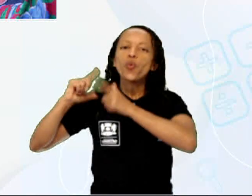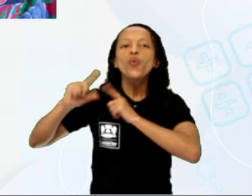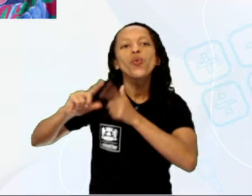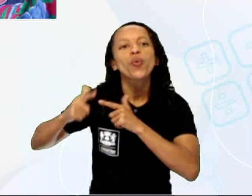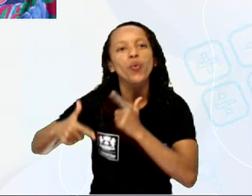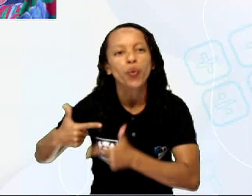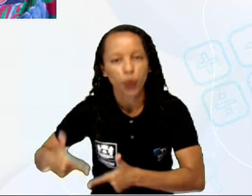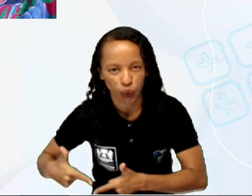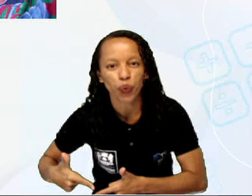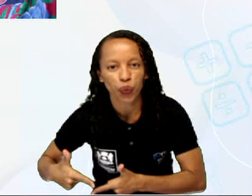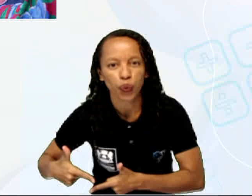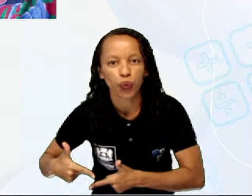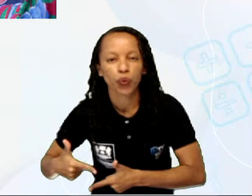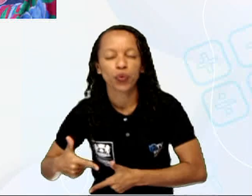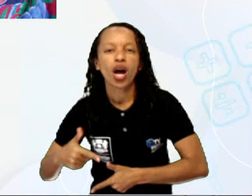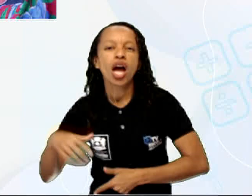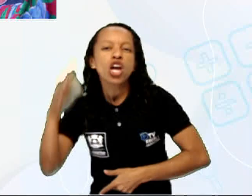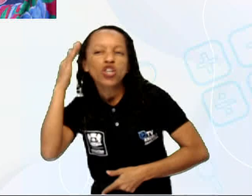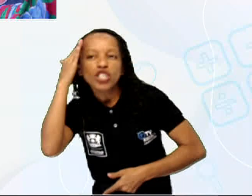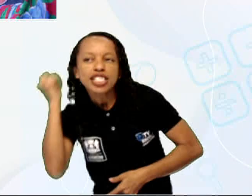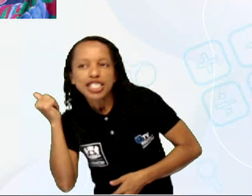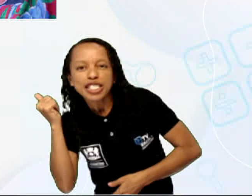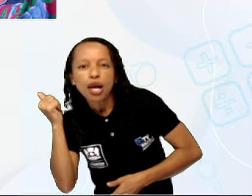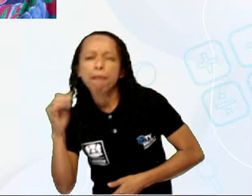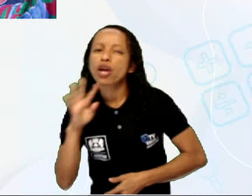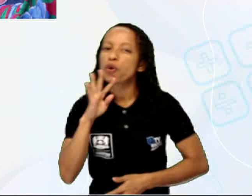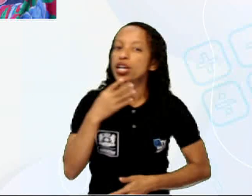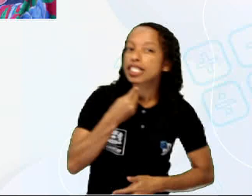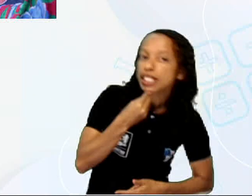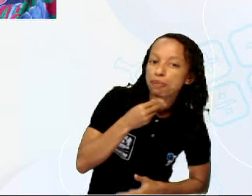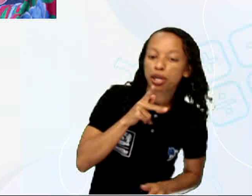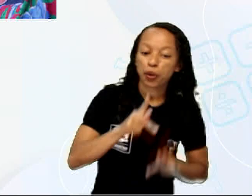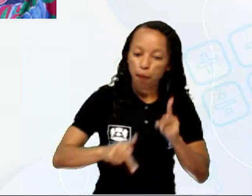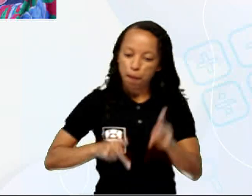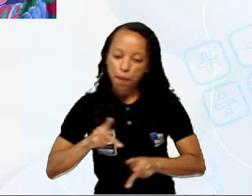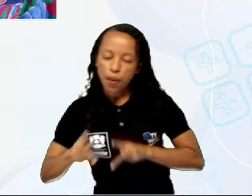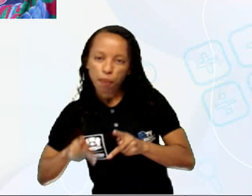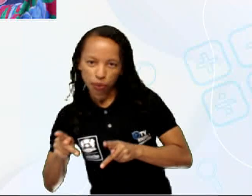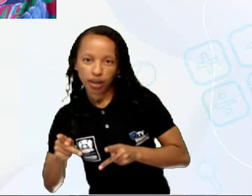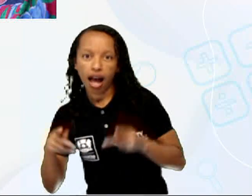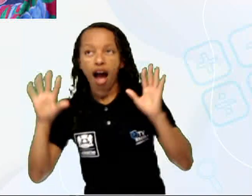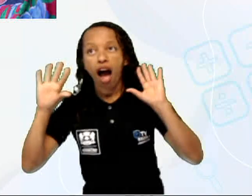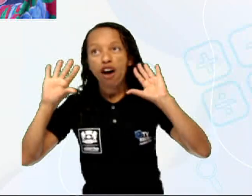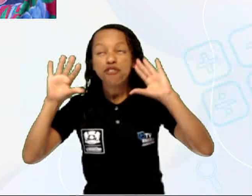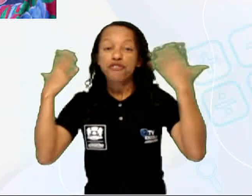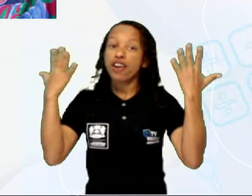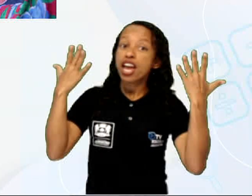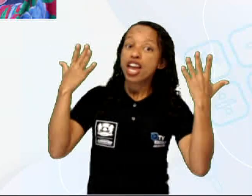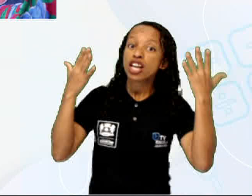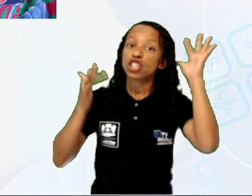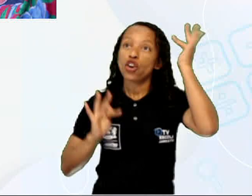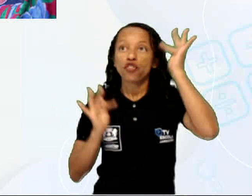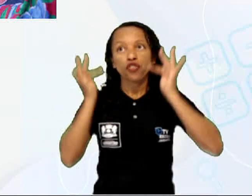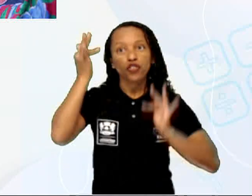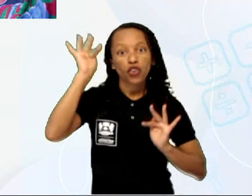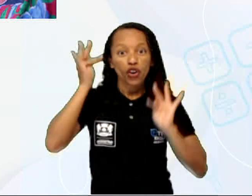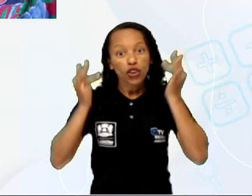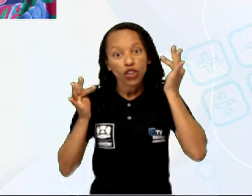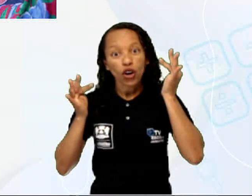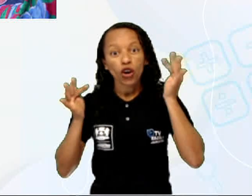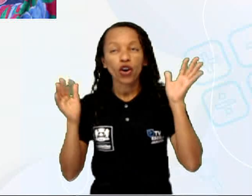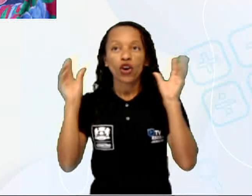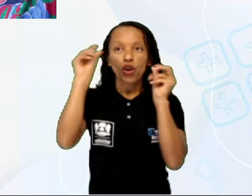tradições e os saberes do povo. Por exemplo, as festas, o folclore, o artesanato,